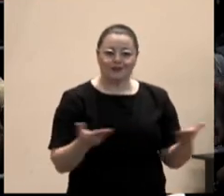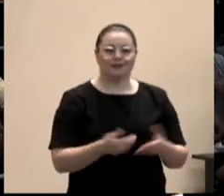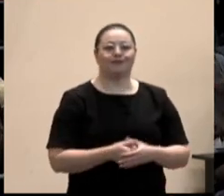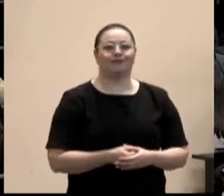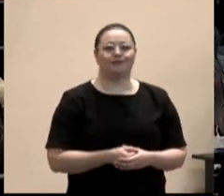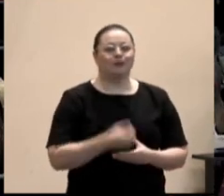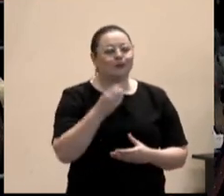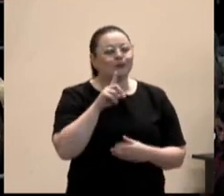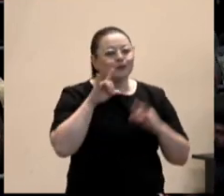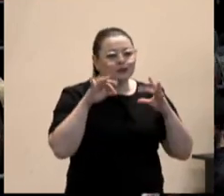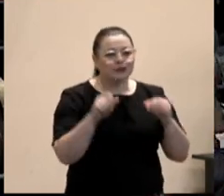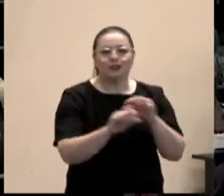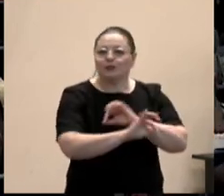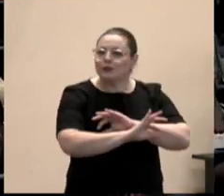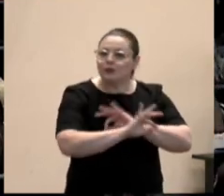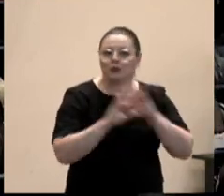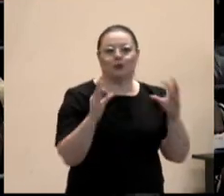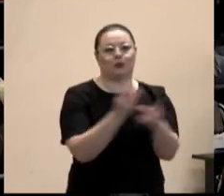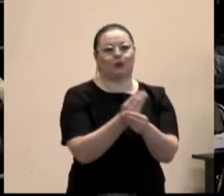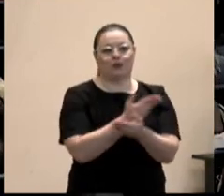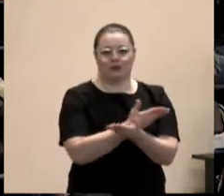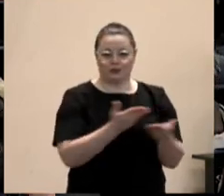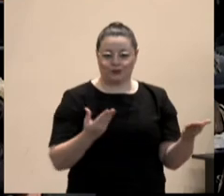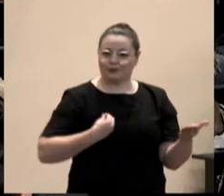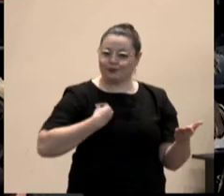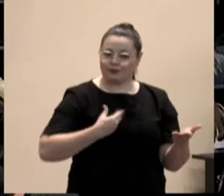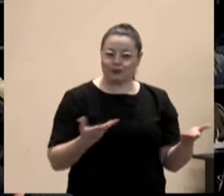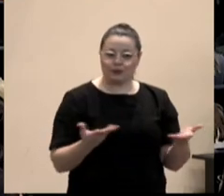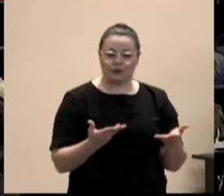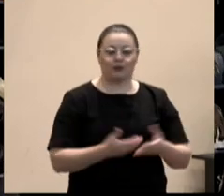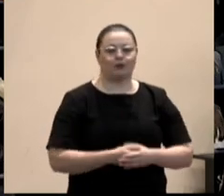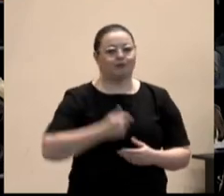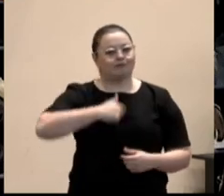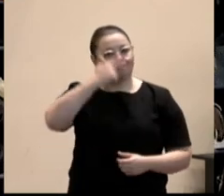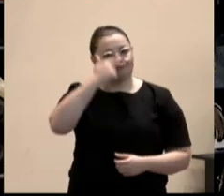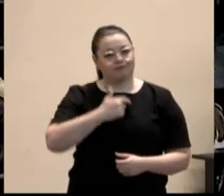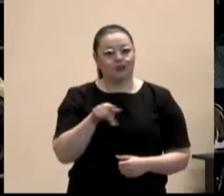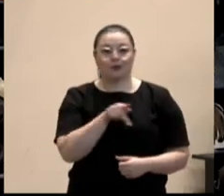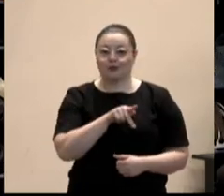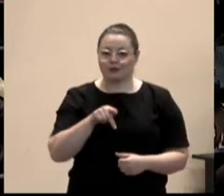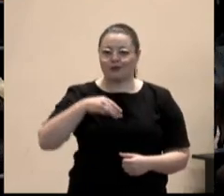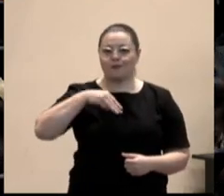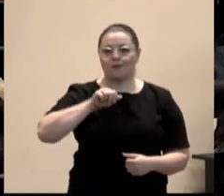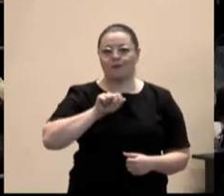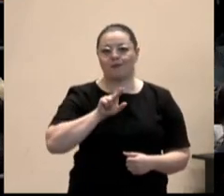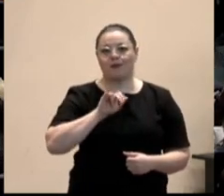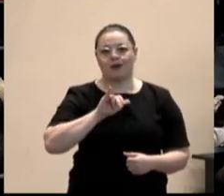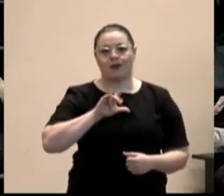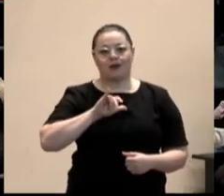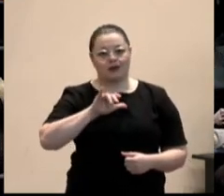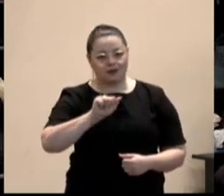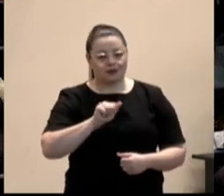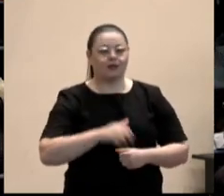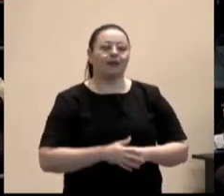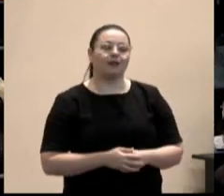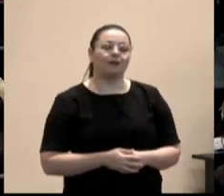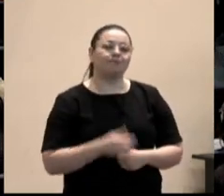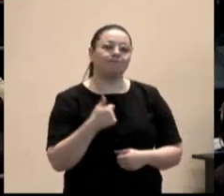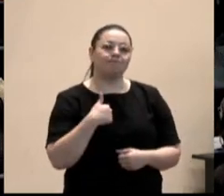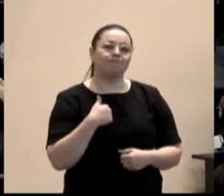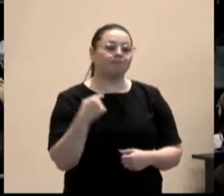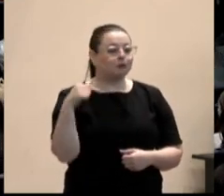Bom dia a todos, a todas. Então, eu sou a professora Marileia. Eu vou, então, ter